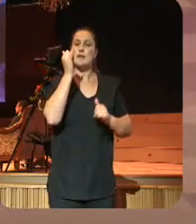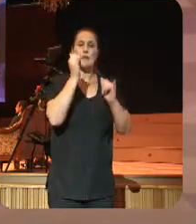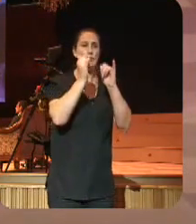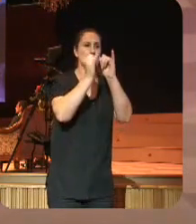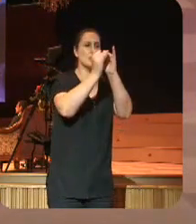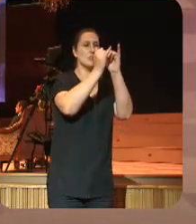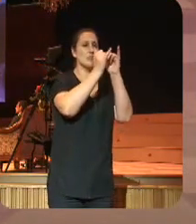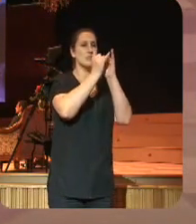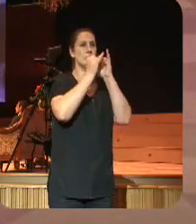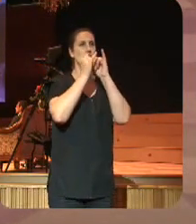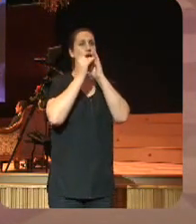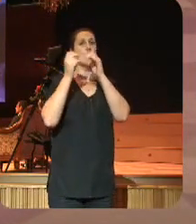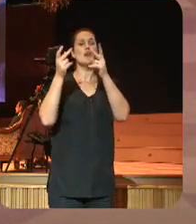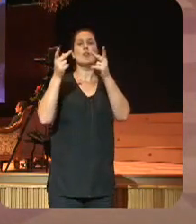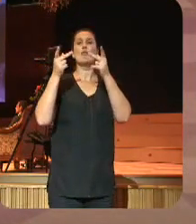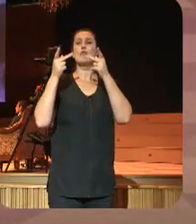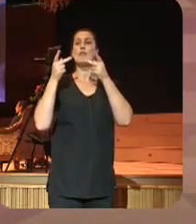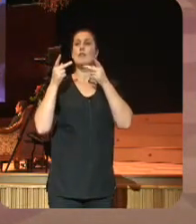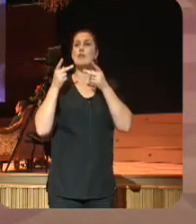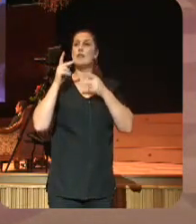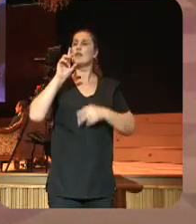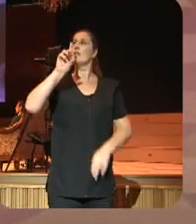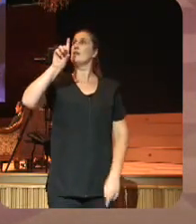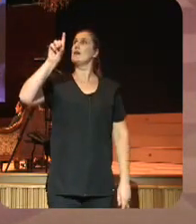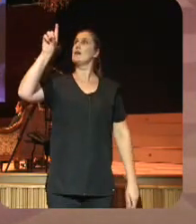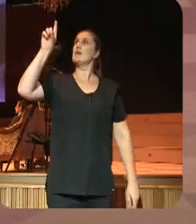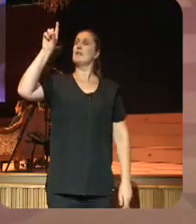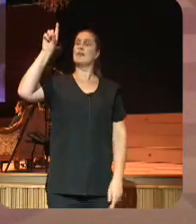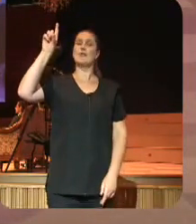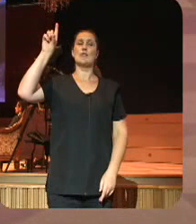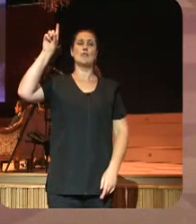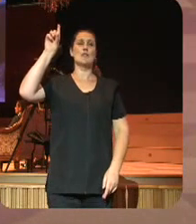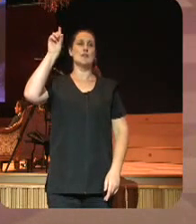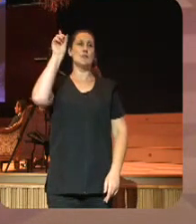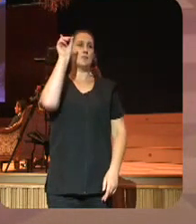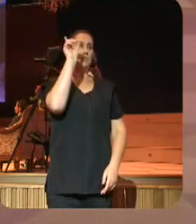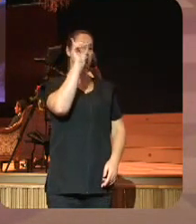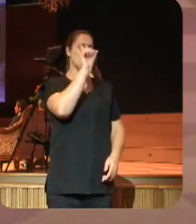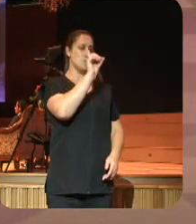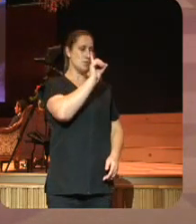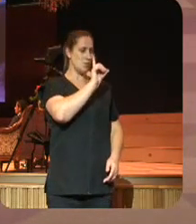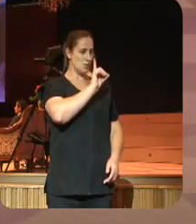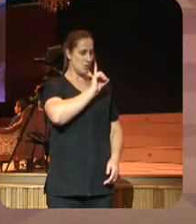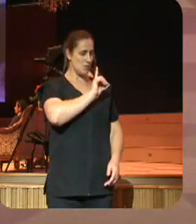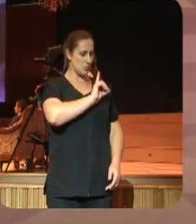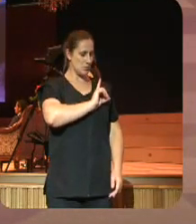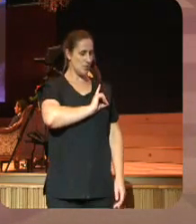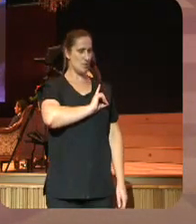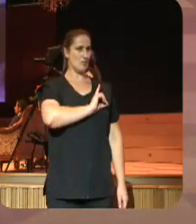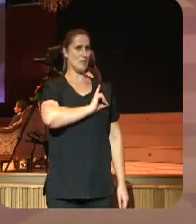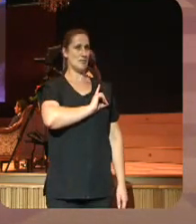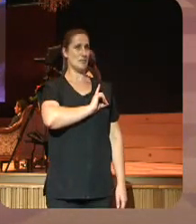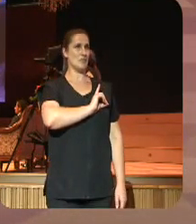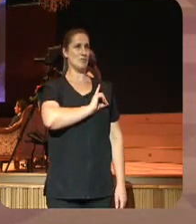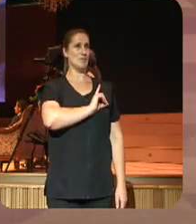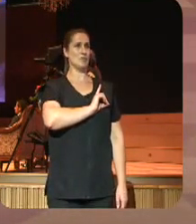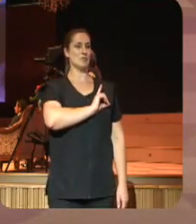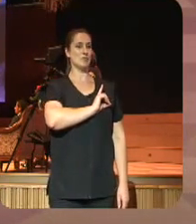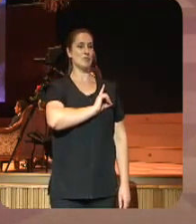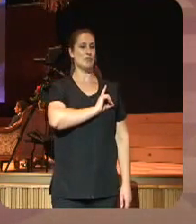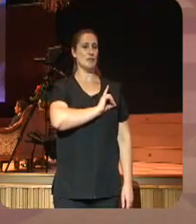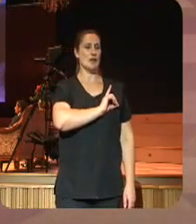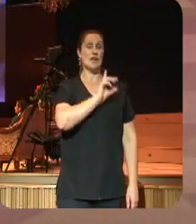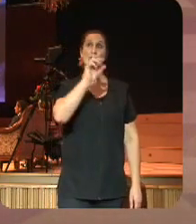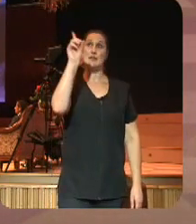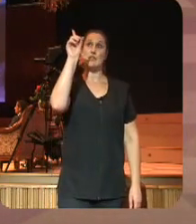Um grande convite de Deus para que Ele pudesse habitar dentro do nosso coração. Um